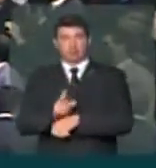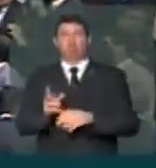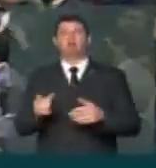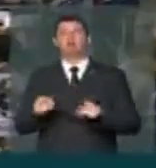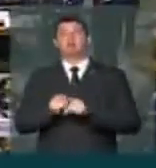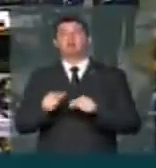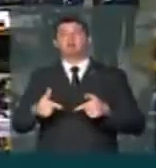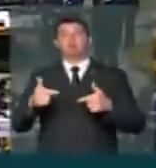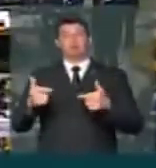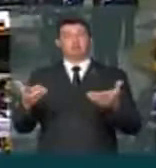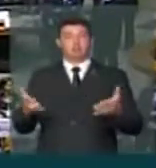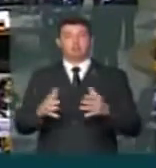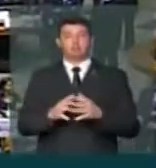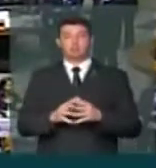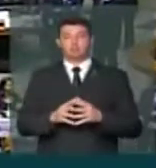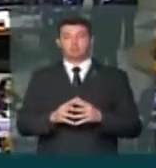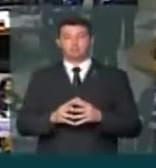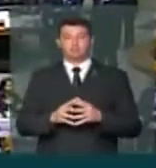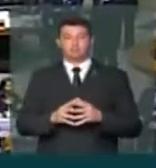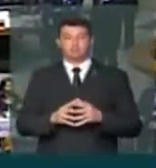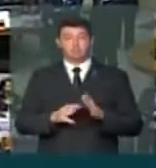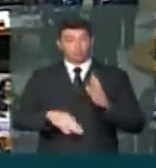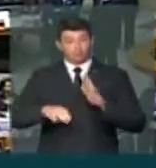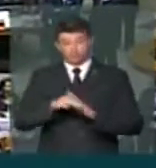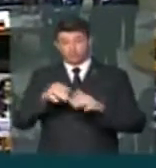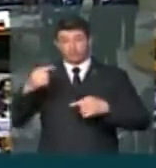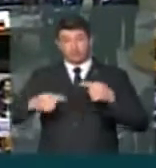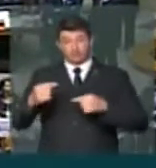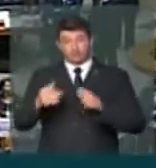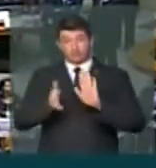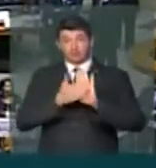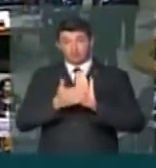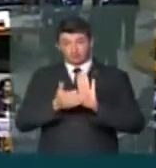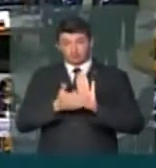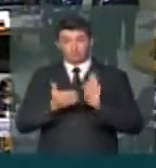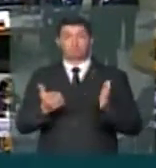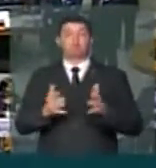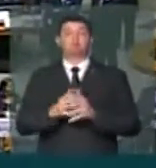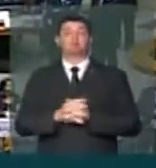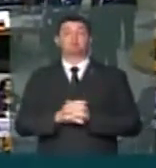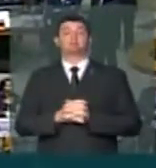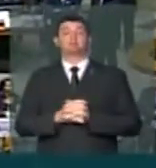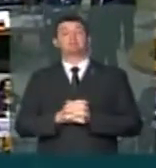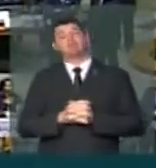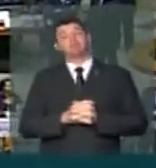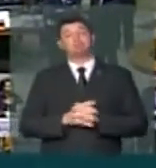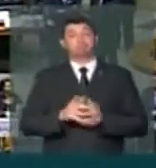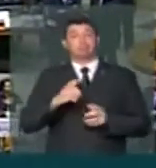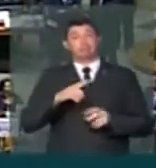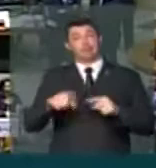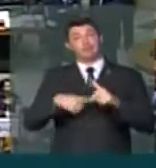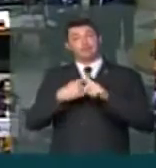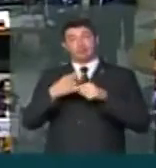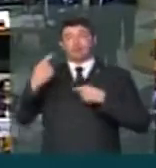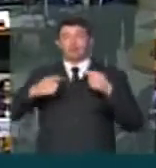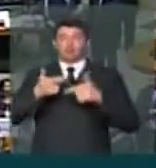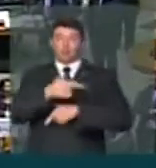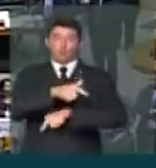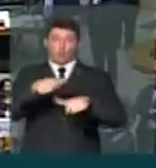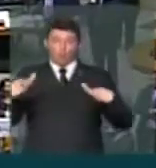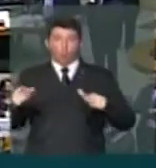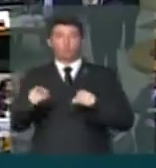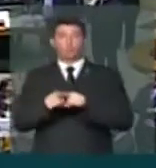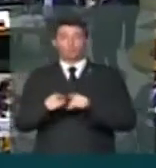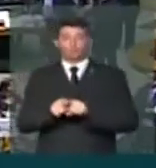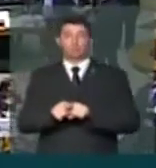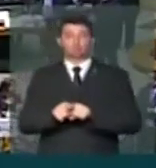a iniciativa. Exatamente. Além deste debate sobre esta proposta, sobre o decreto da presidenta Dilma Rousseff, tivemos mais debates e